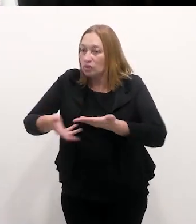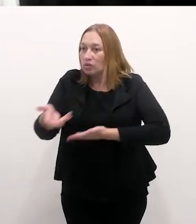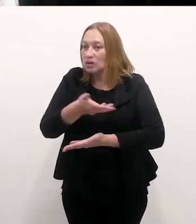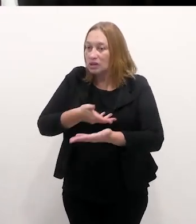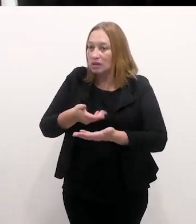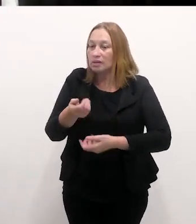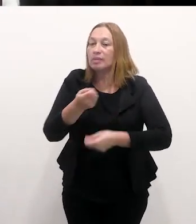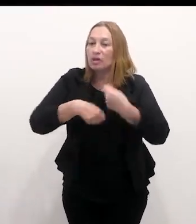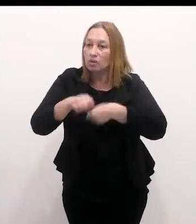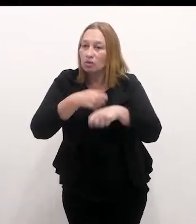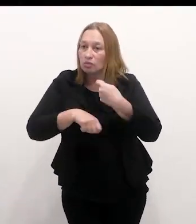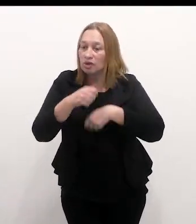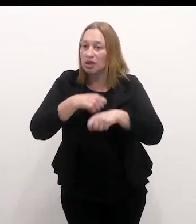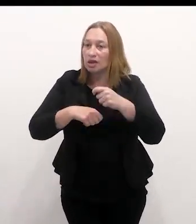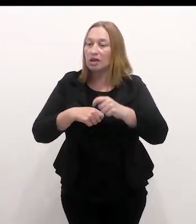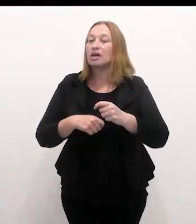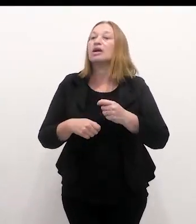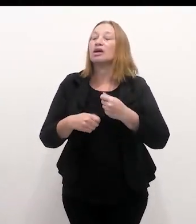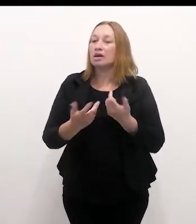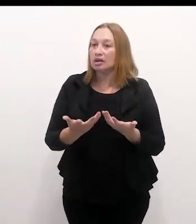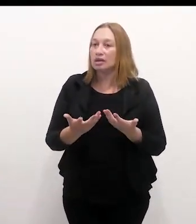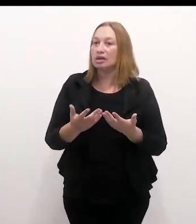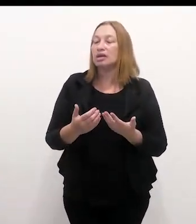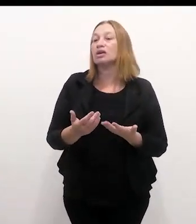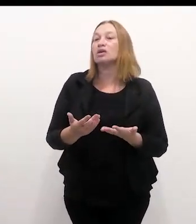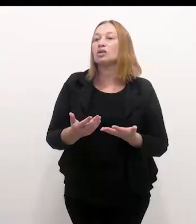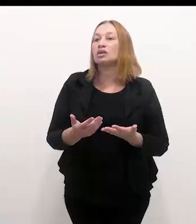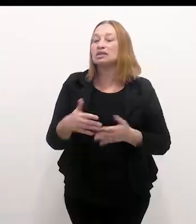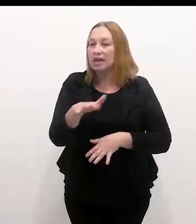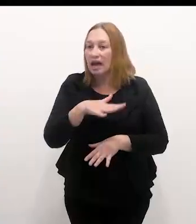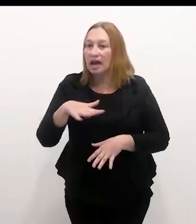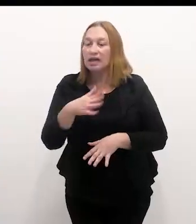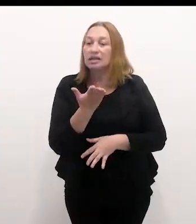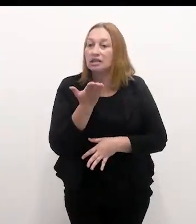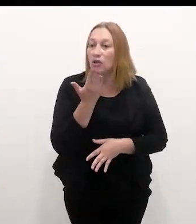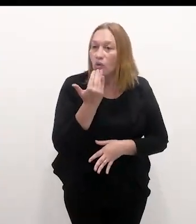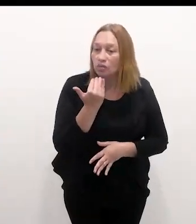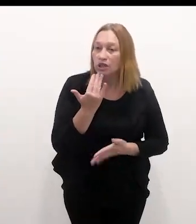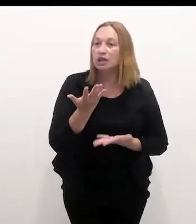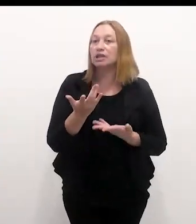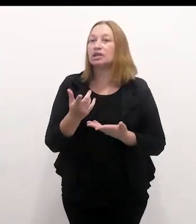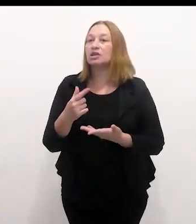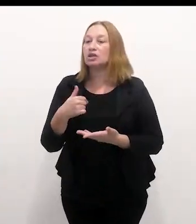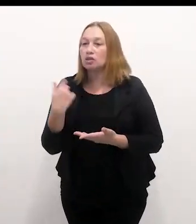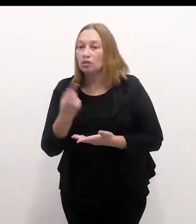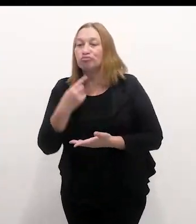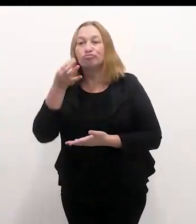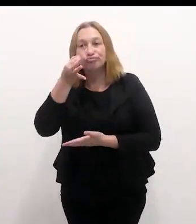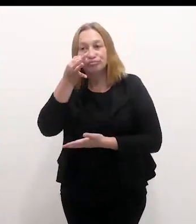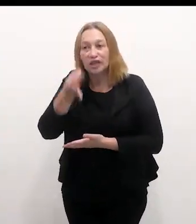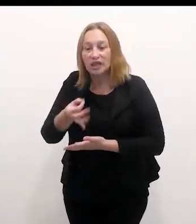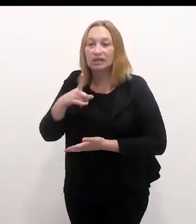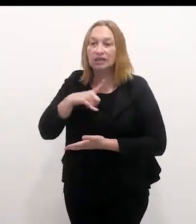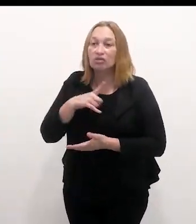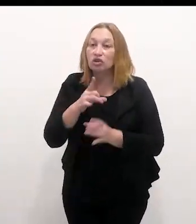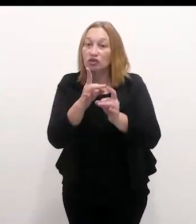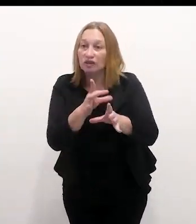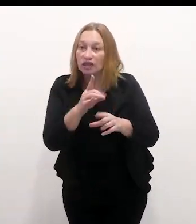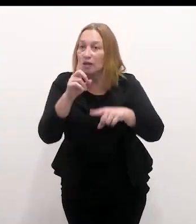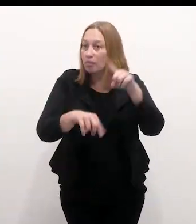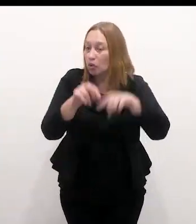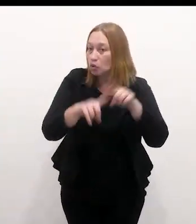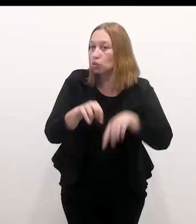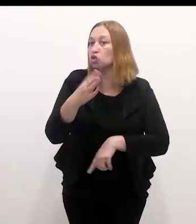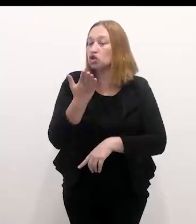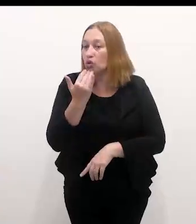e reforçar alguns aspectos da cooperação econômica, particularmente no setor alimentar, porque nós somos